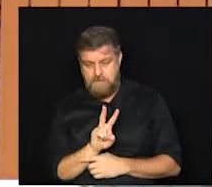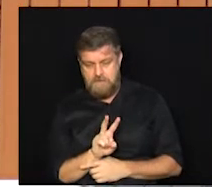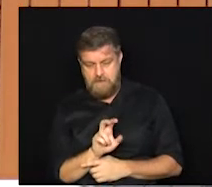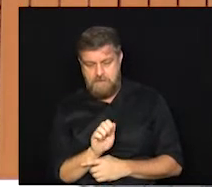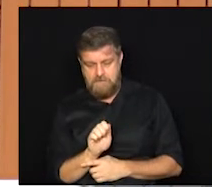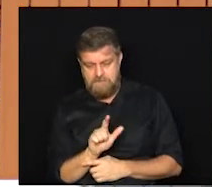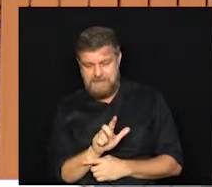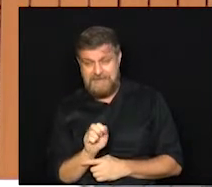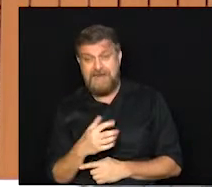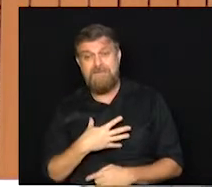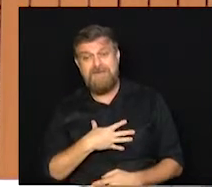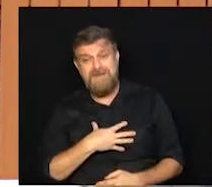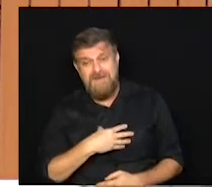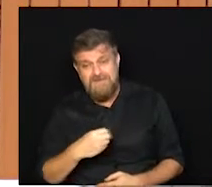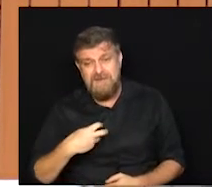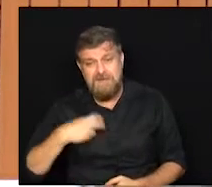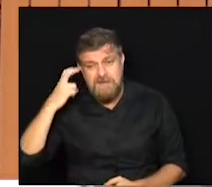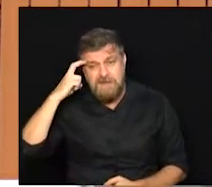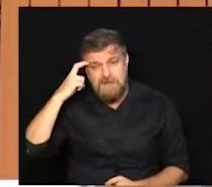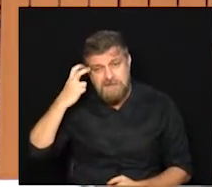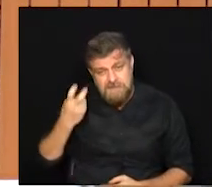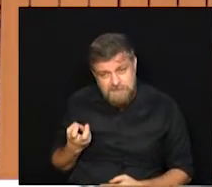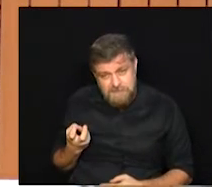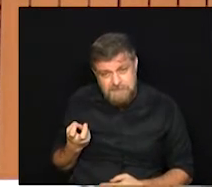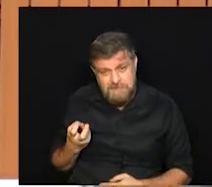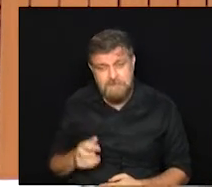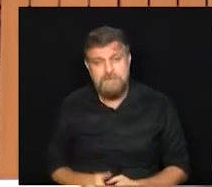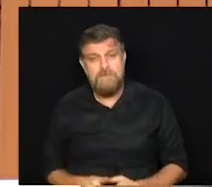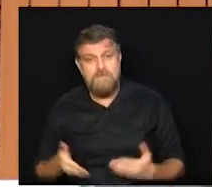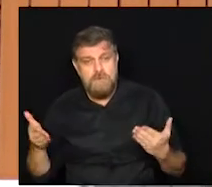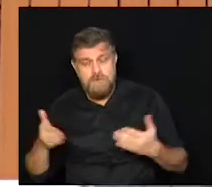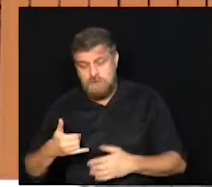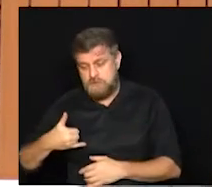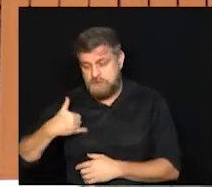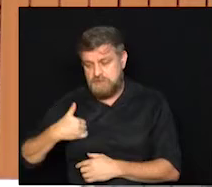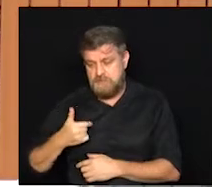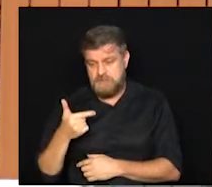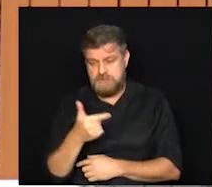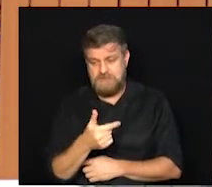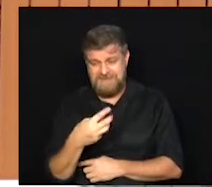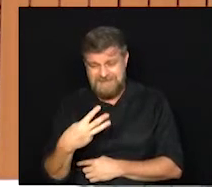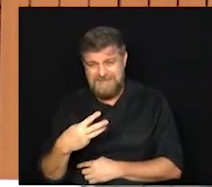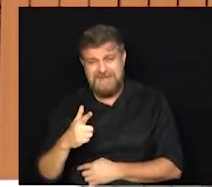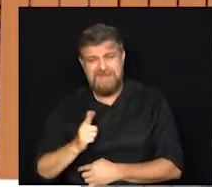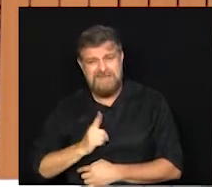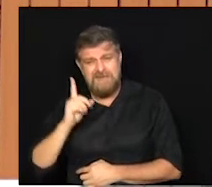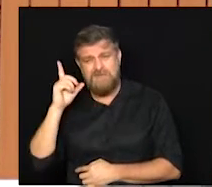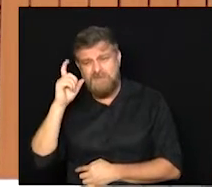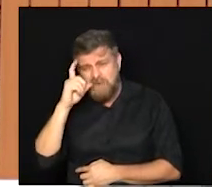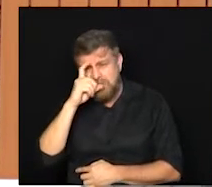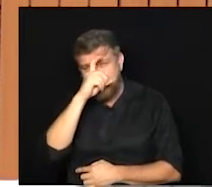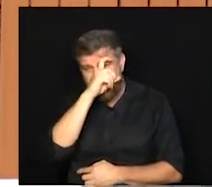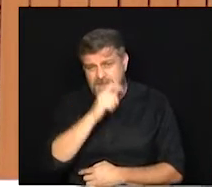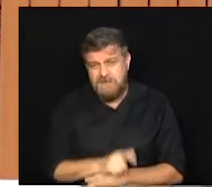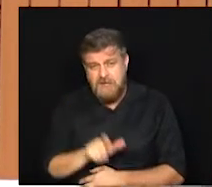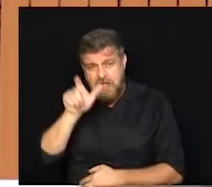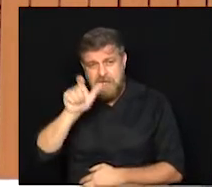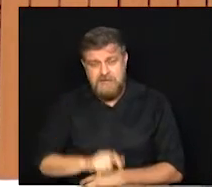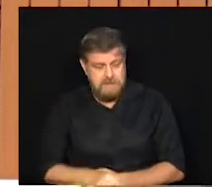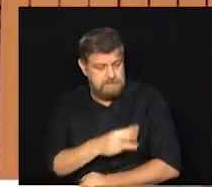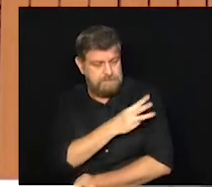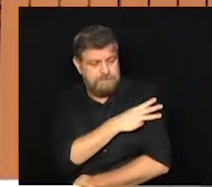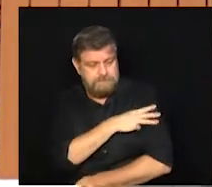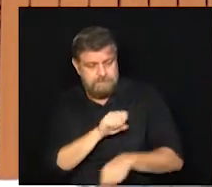filho com deficiência intelectual leve. Hoje ele tem 23 anos, com muita dificuldade, ele terminou o ensino